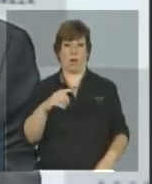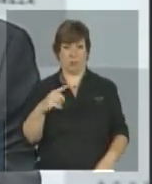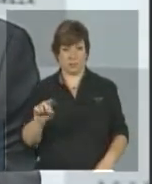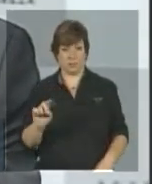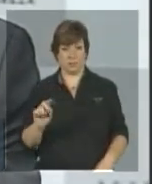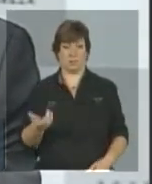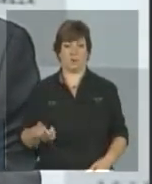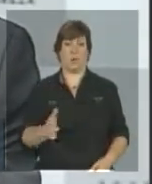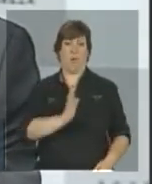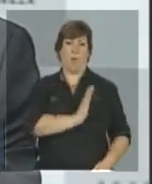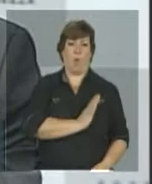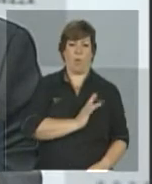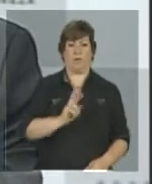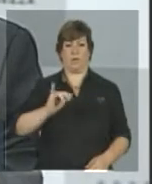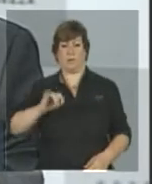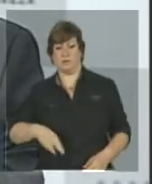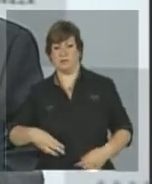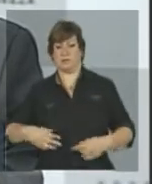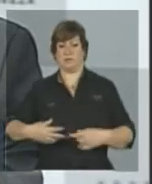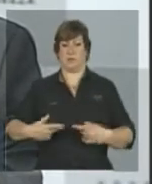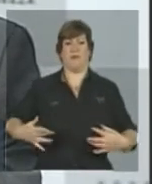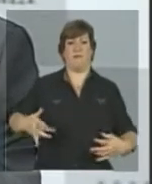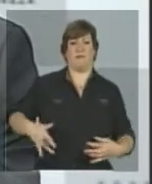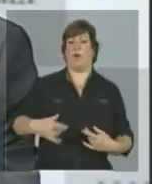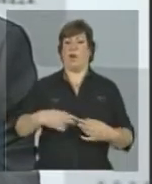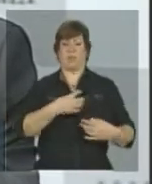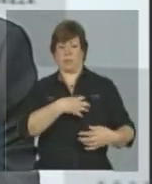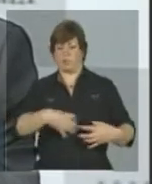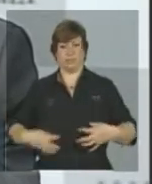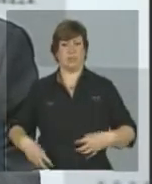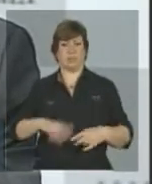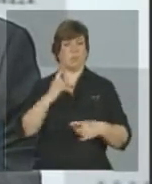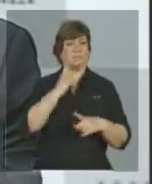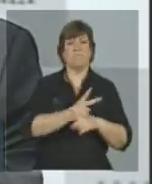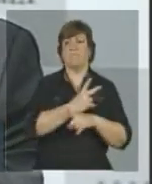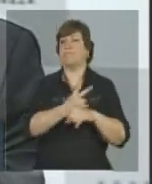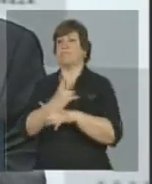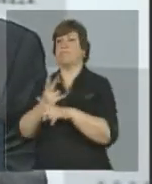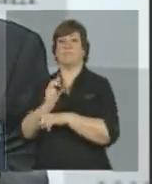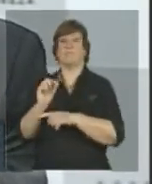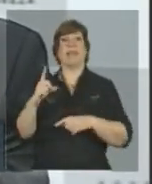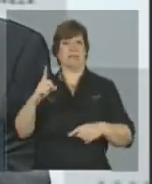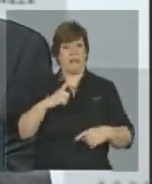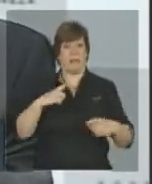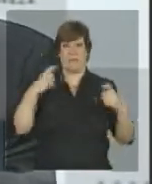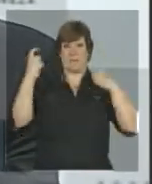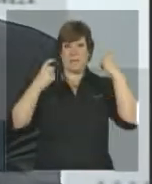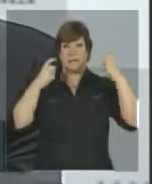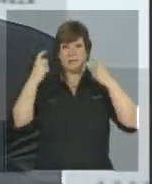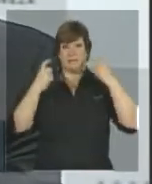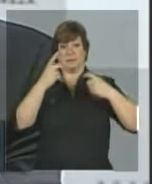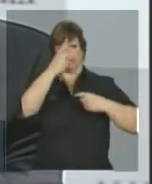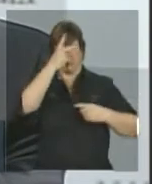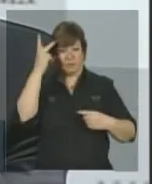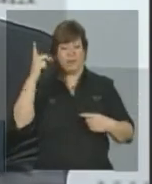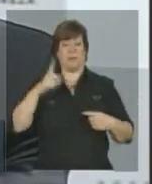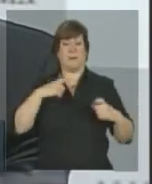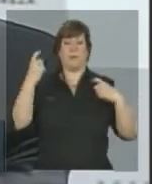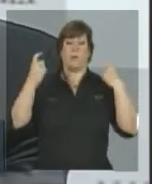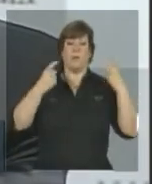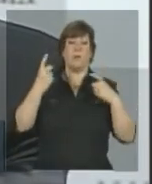para que, em determinada região, existam pessoas preocupadas em facilitar o processo de doação de